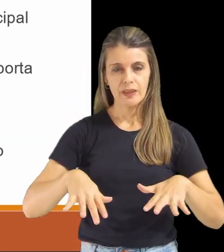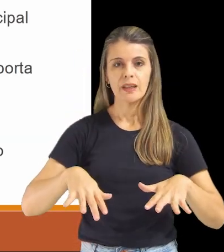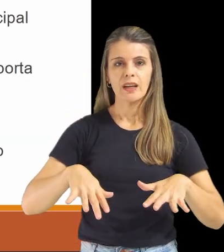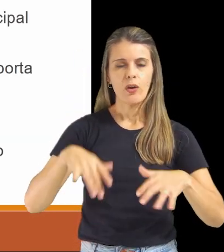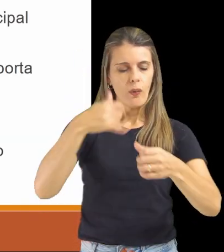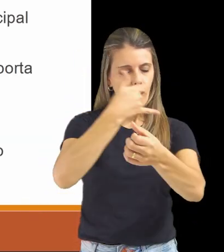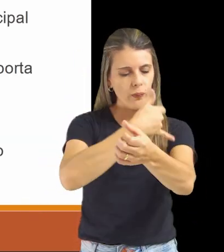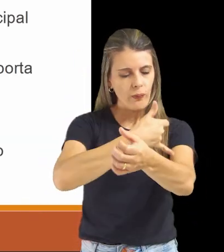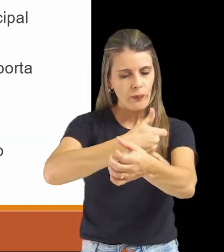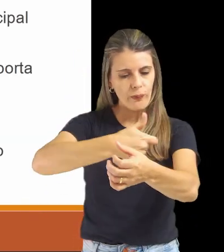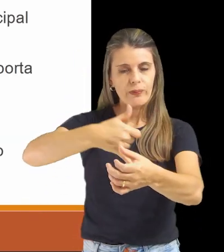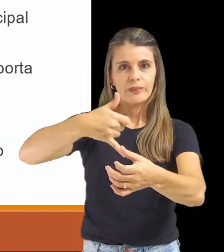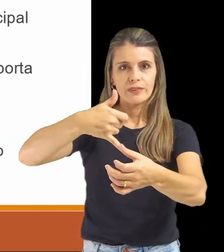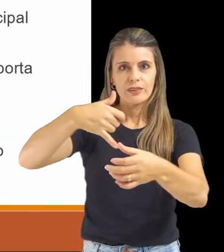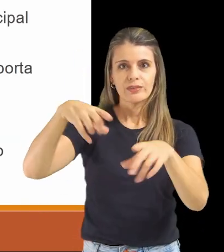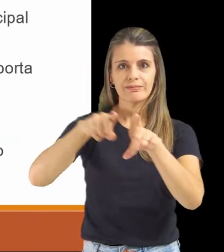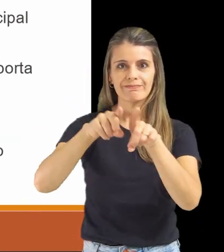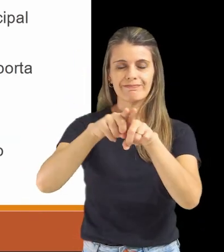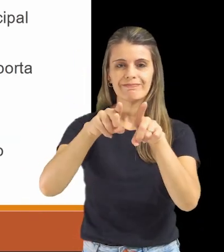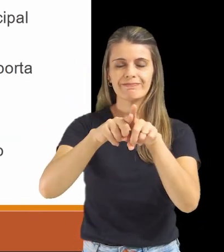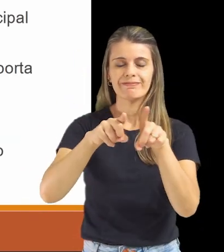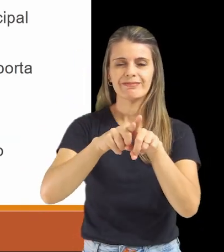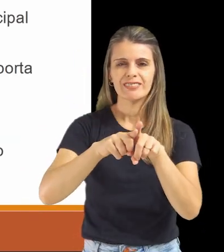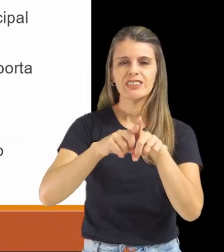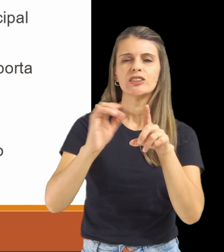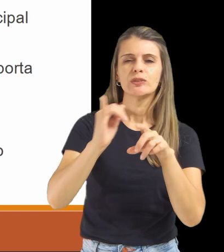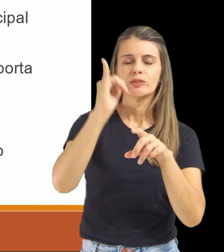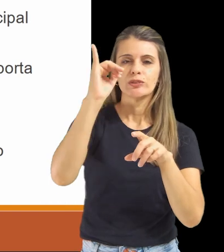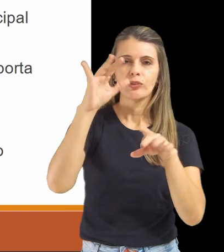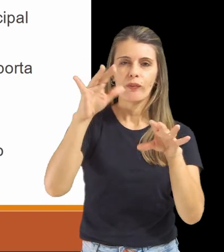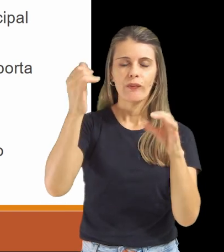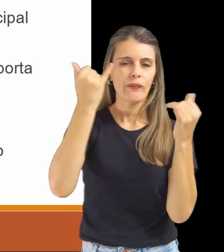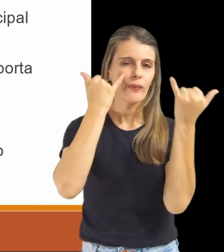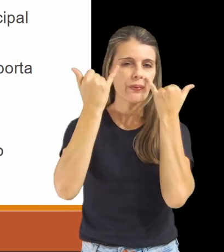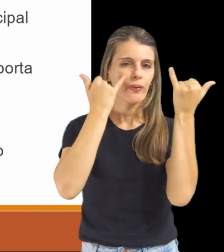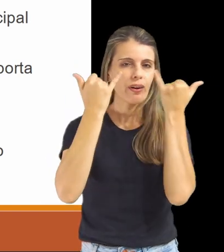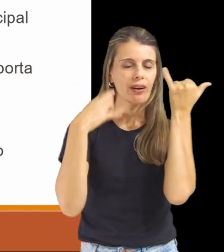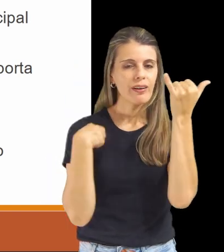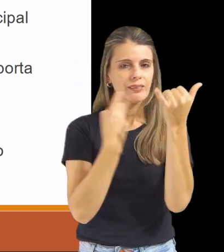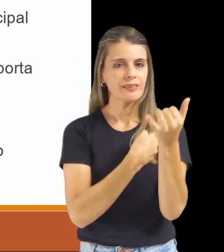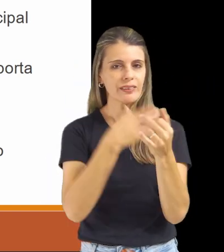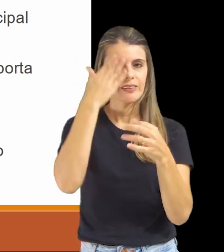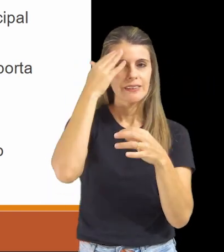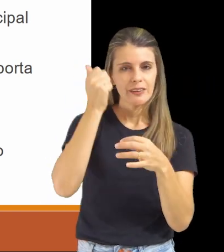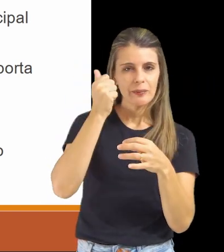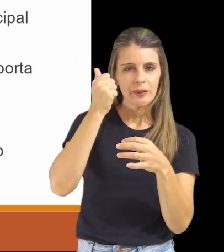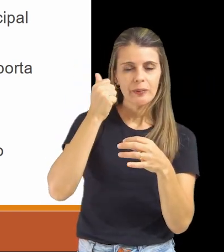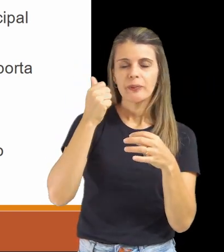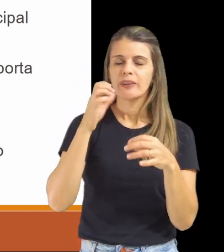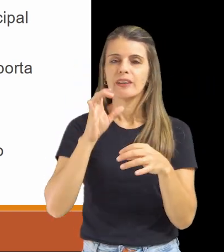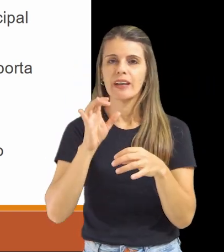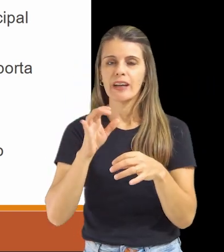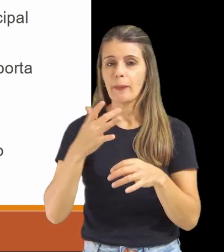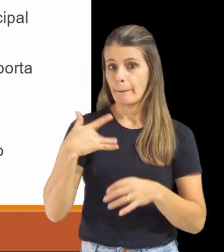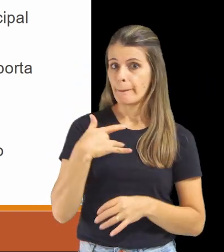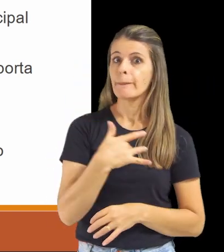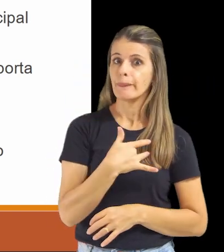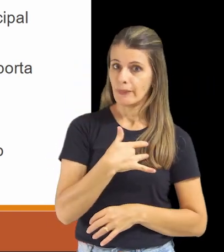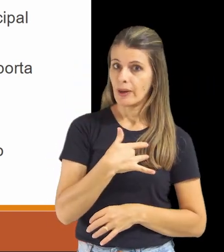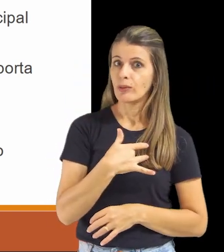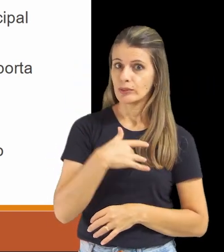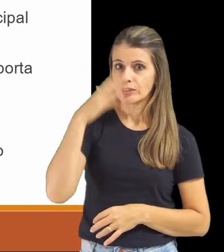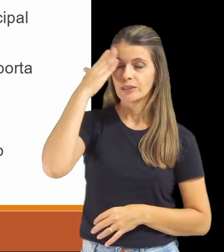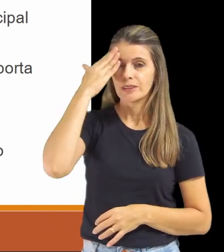Colesterol é interessante, né? Quanto mais informação nós tivermos, não apenas academicamente, mas para a nossa